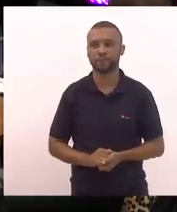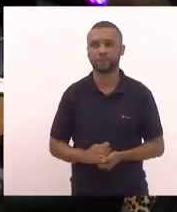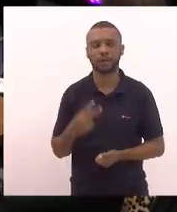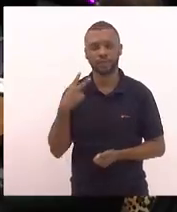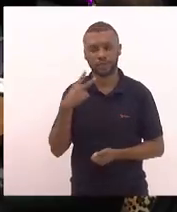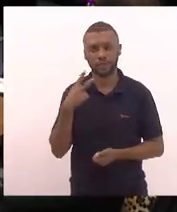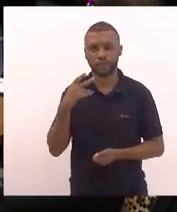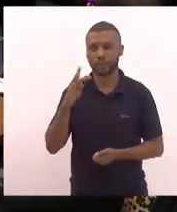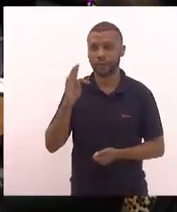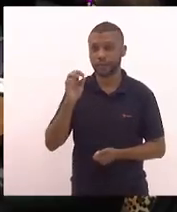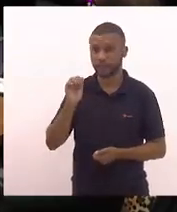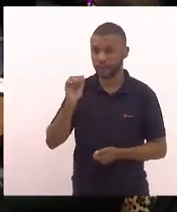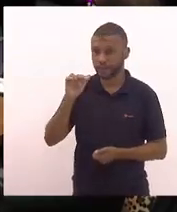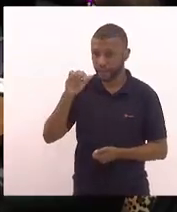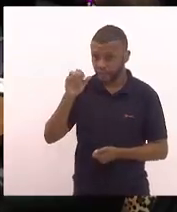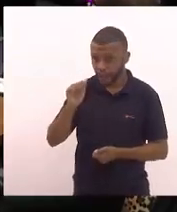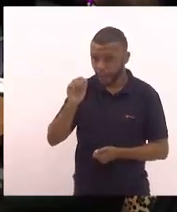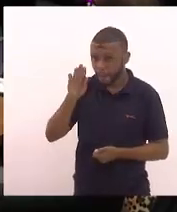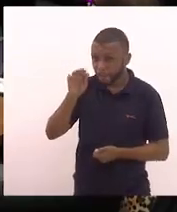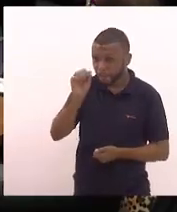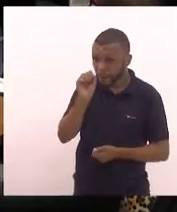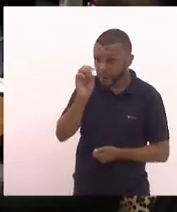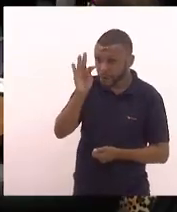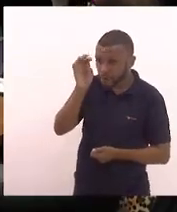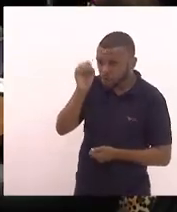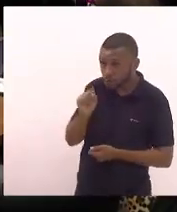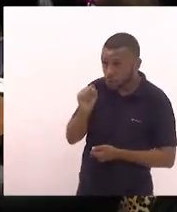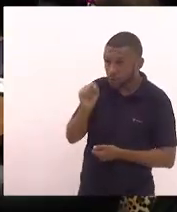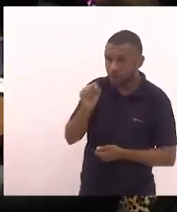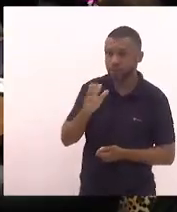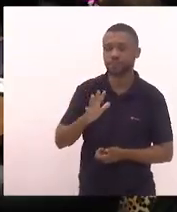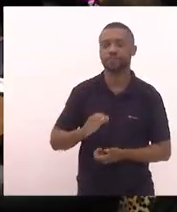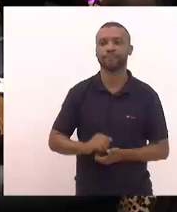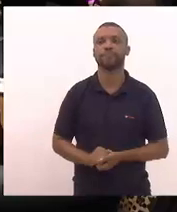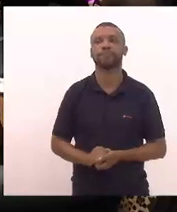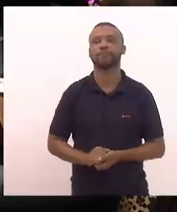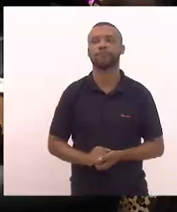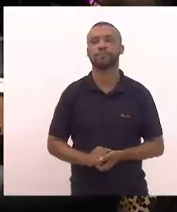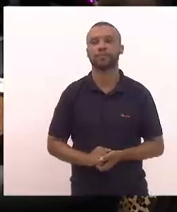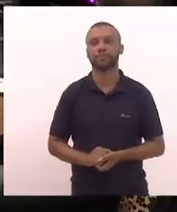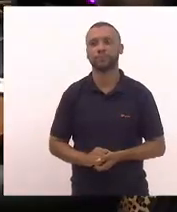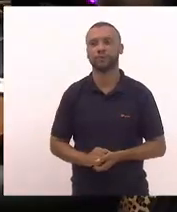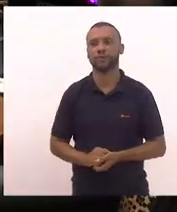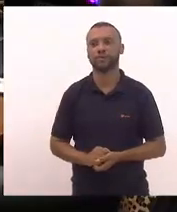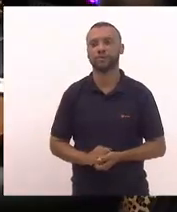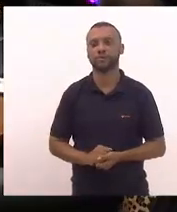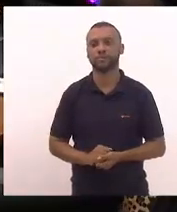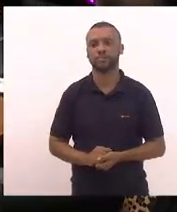Vereadora Tânia Matos Bastos. Vereadora Tânia Bastos.